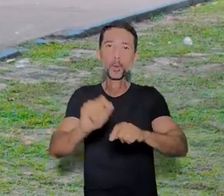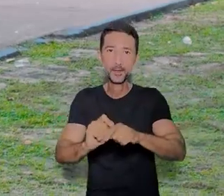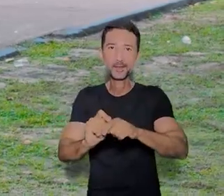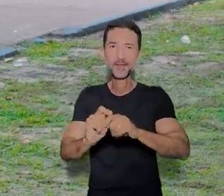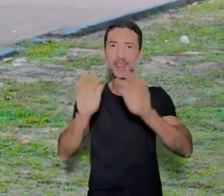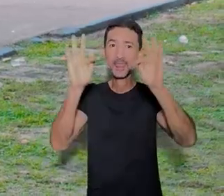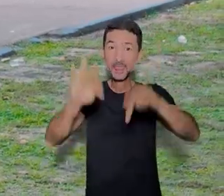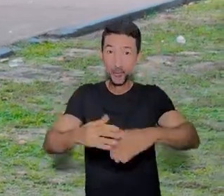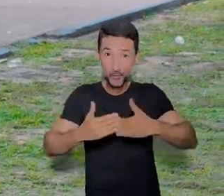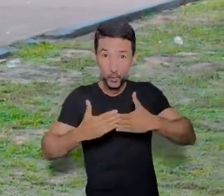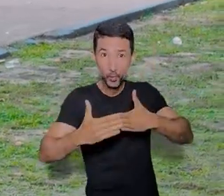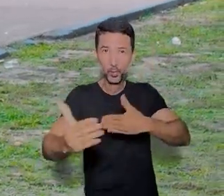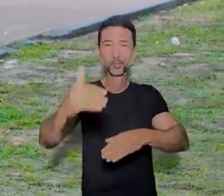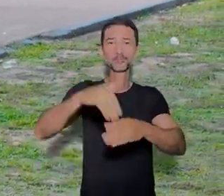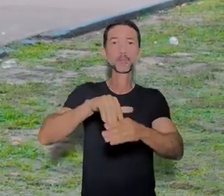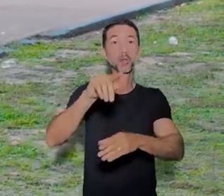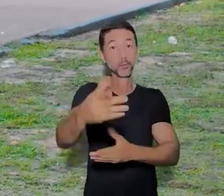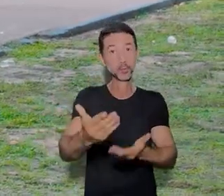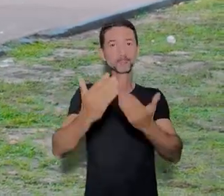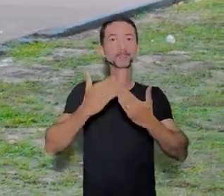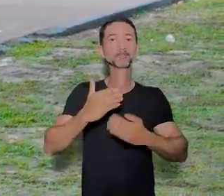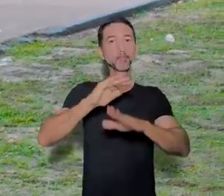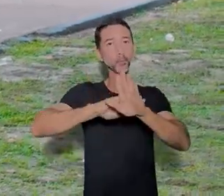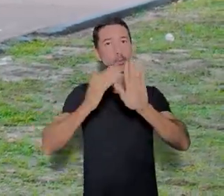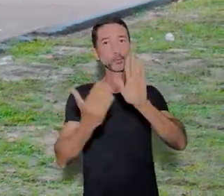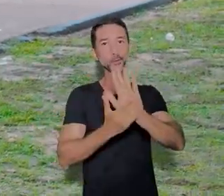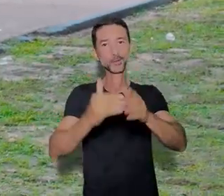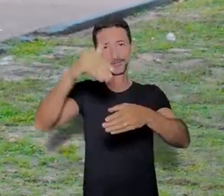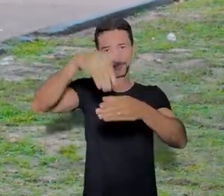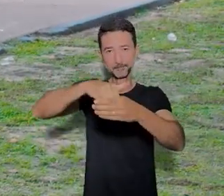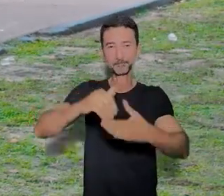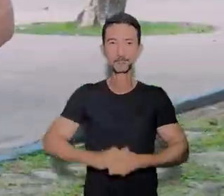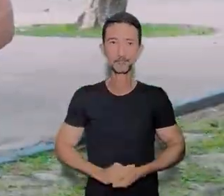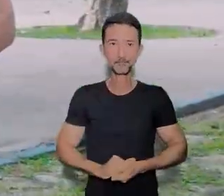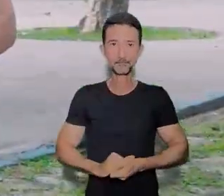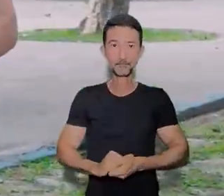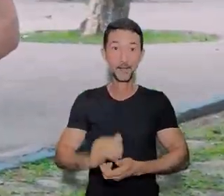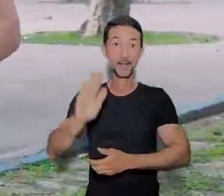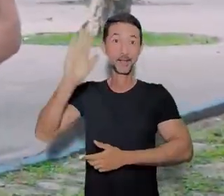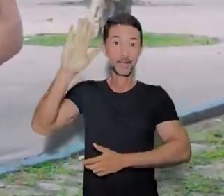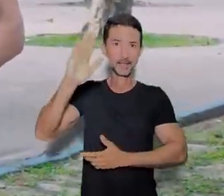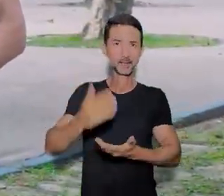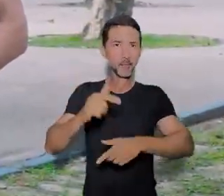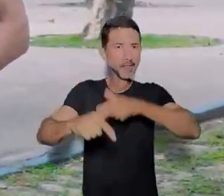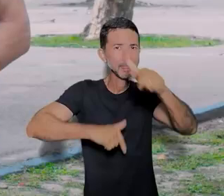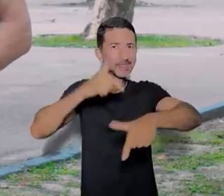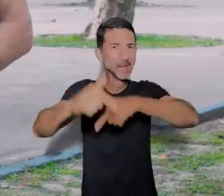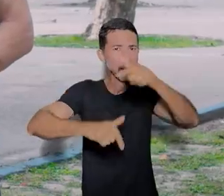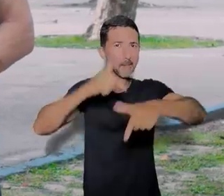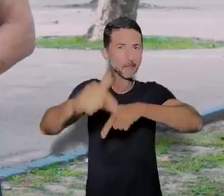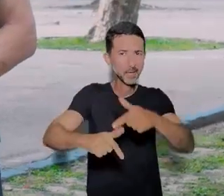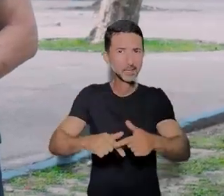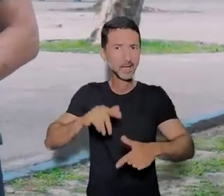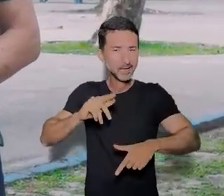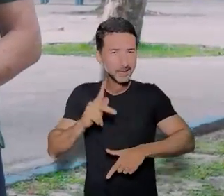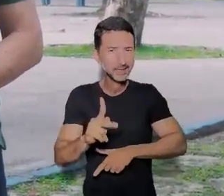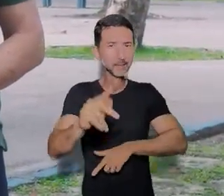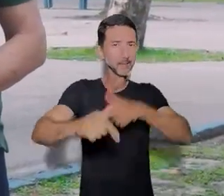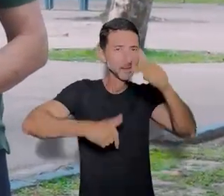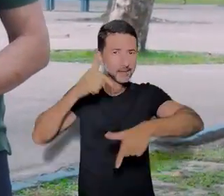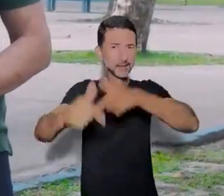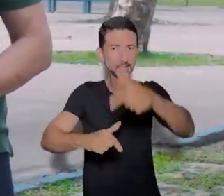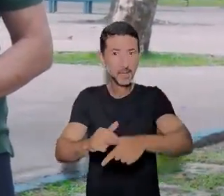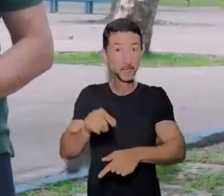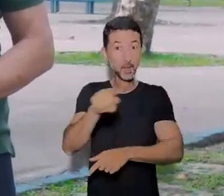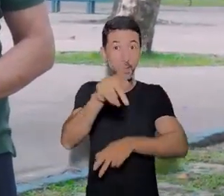é levar até o fim o mandato que só você pode nos dar nas urnas. Uma vez eleitos, vamos trabalhar sem trégua